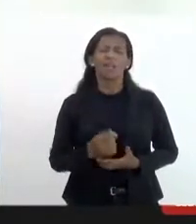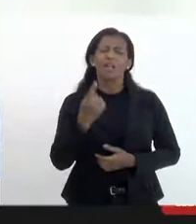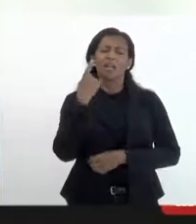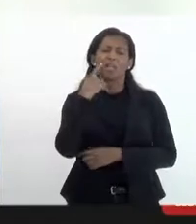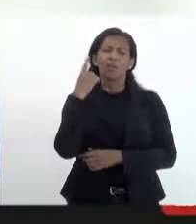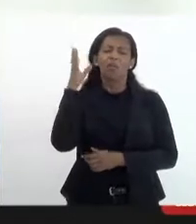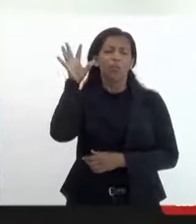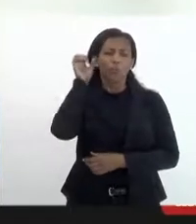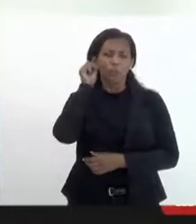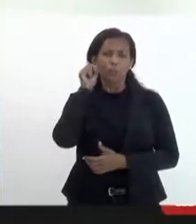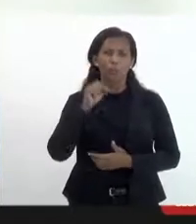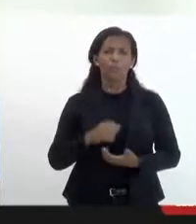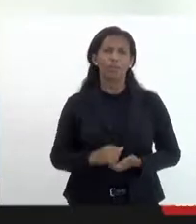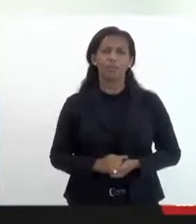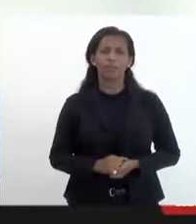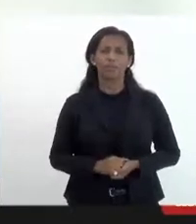aquilo